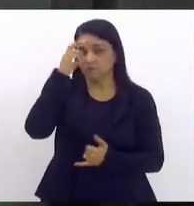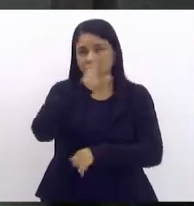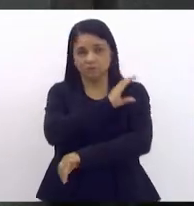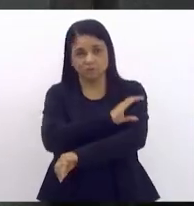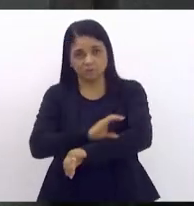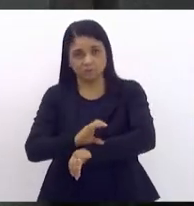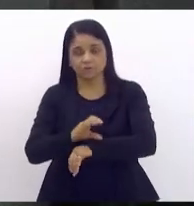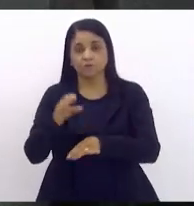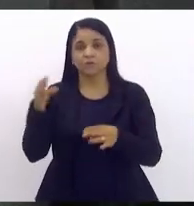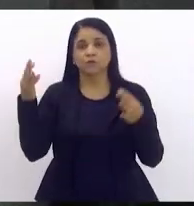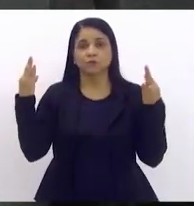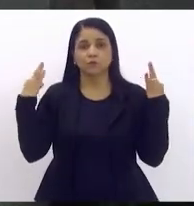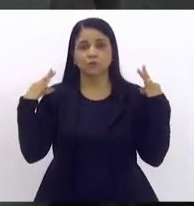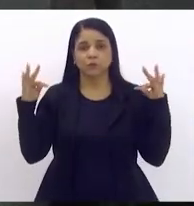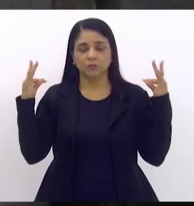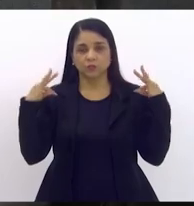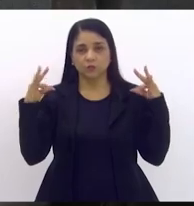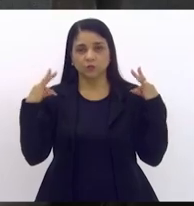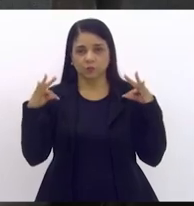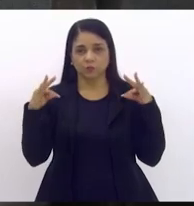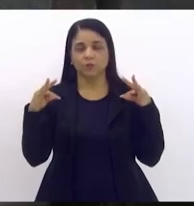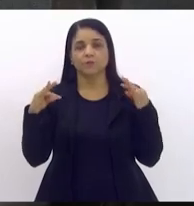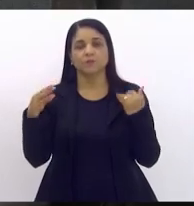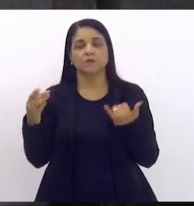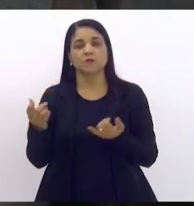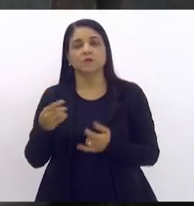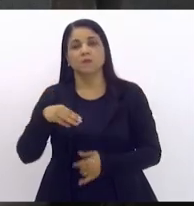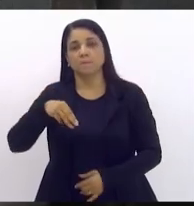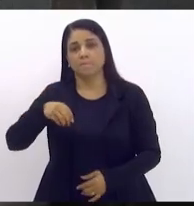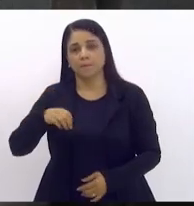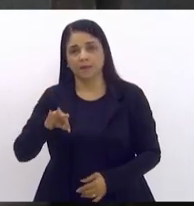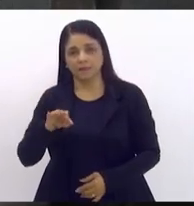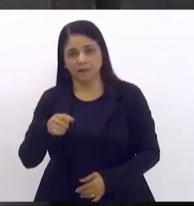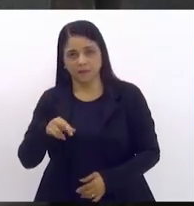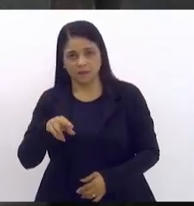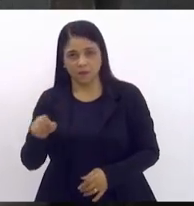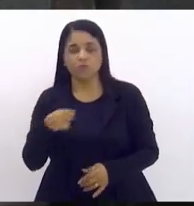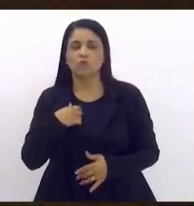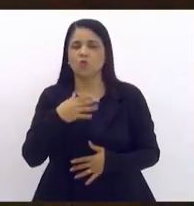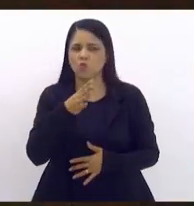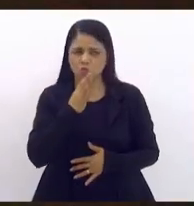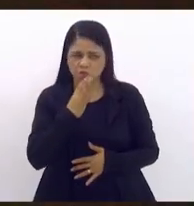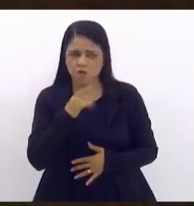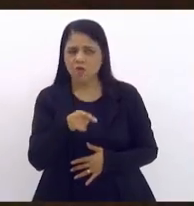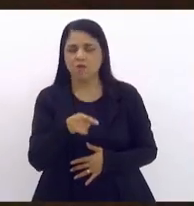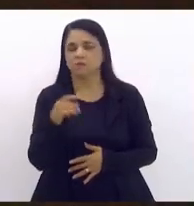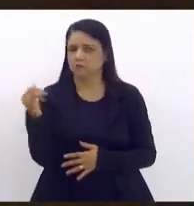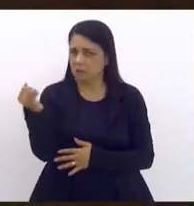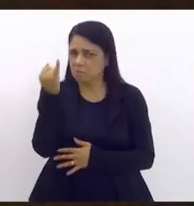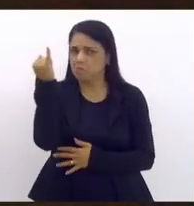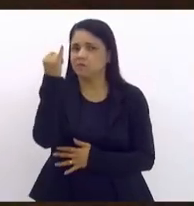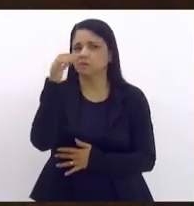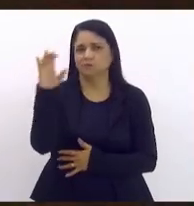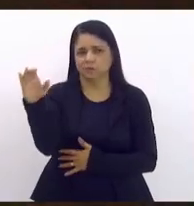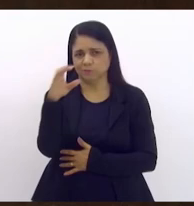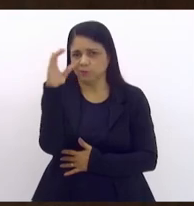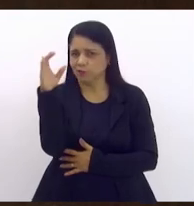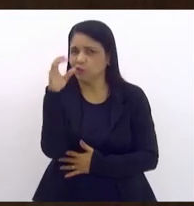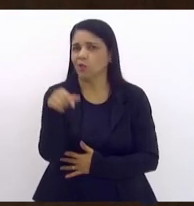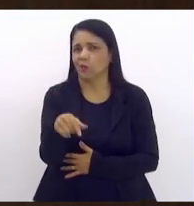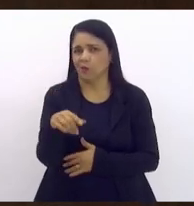Vossa Excelência, eu conheço o caminho e a importância que tem para Niterói. Mas entendia